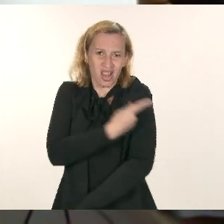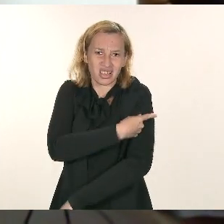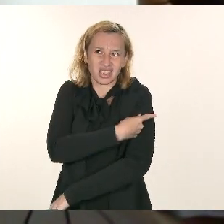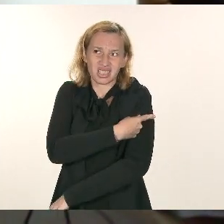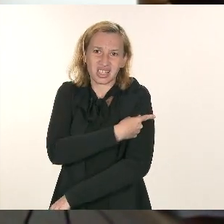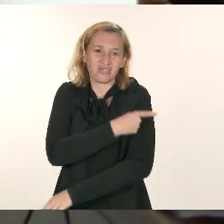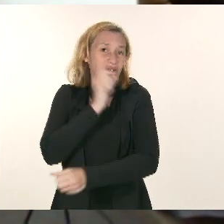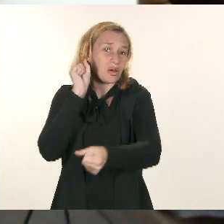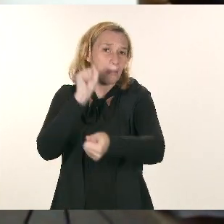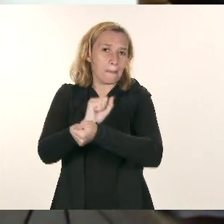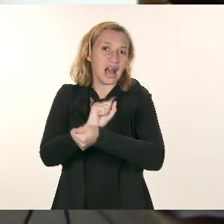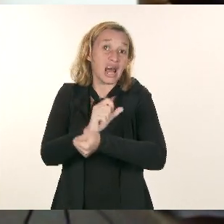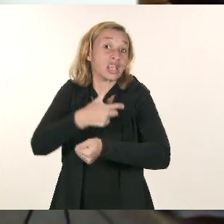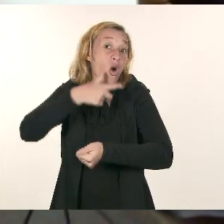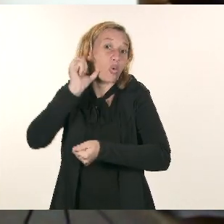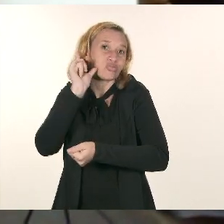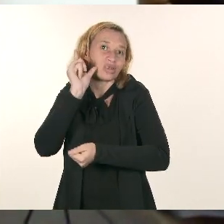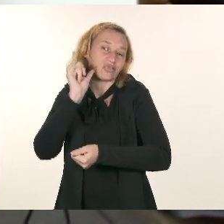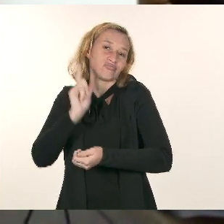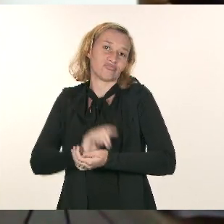foi interrompida ontem,